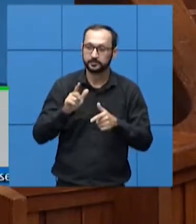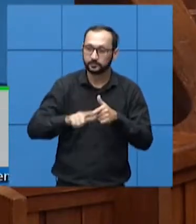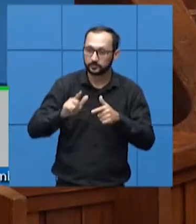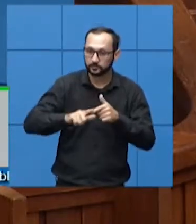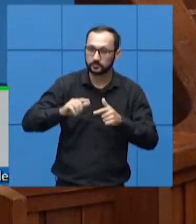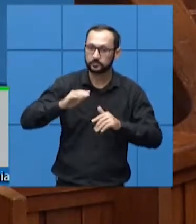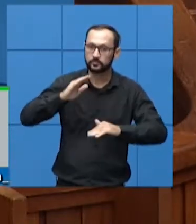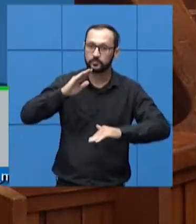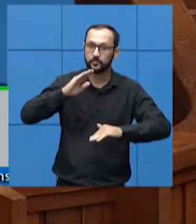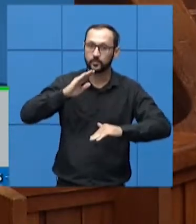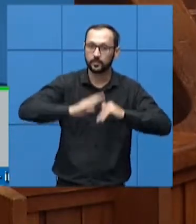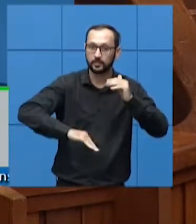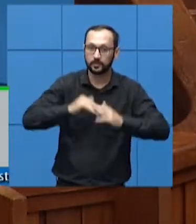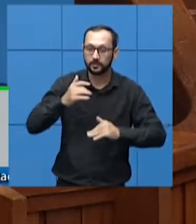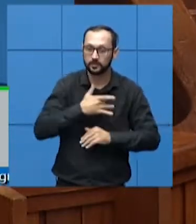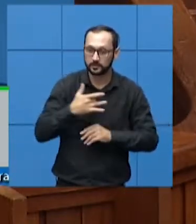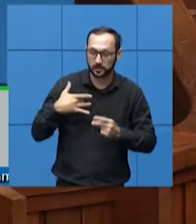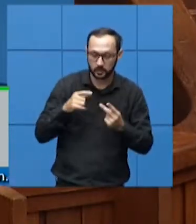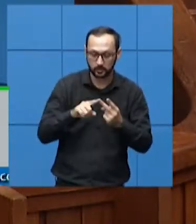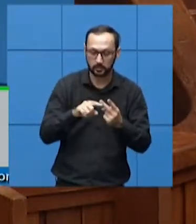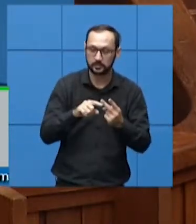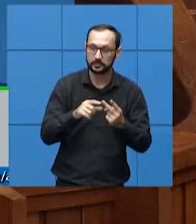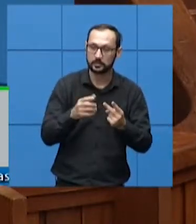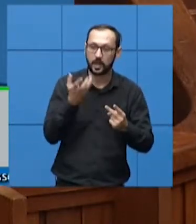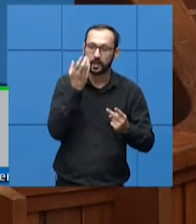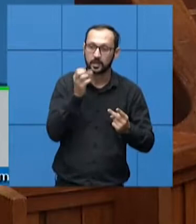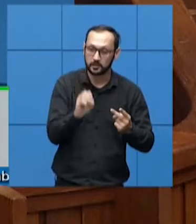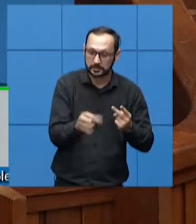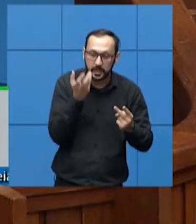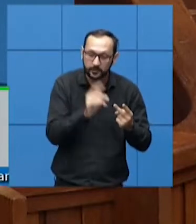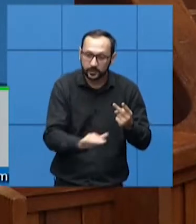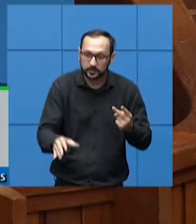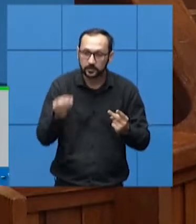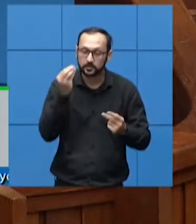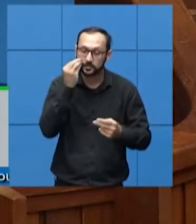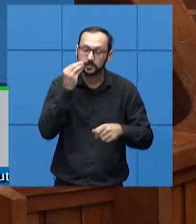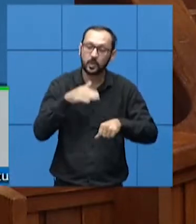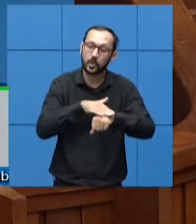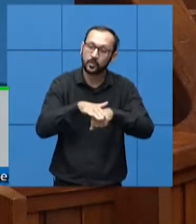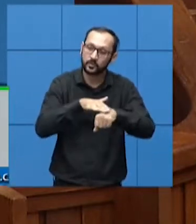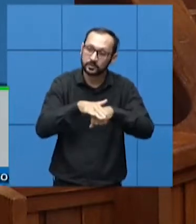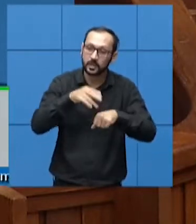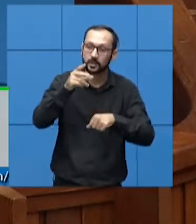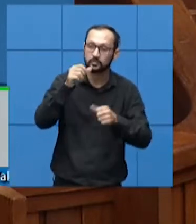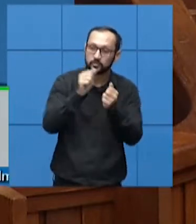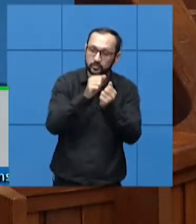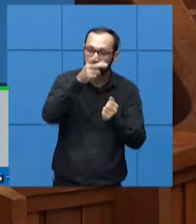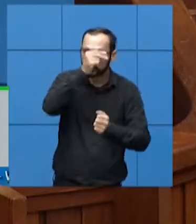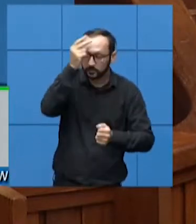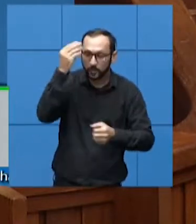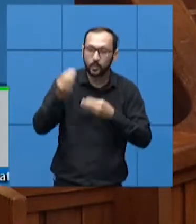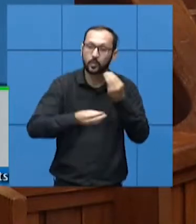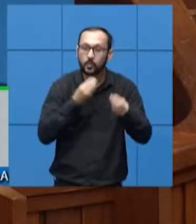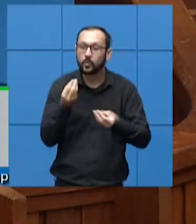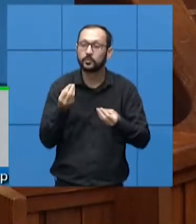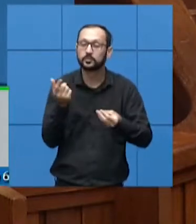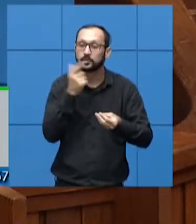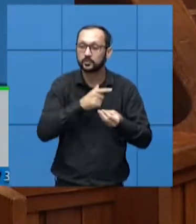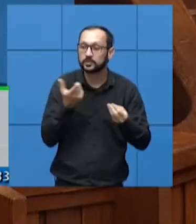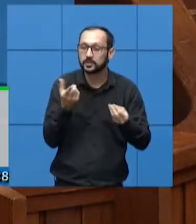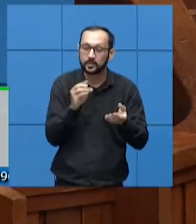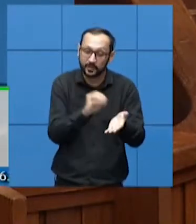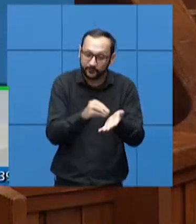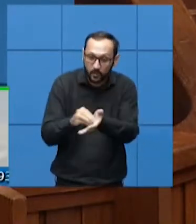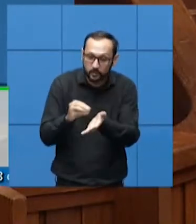profissionais da saúde com a parte da saúde, educação infantil. Até hoje, nós procuramos resolver com os municípios como é que nós vamos suprir a